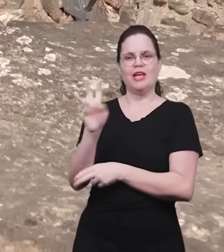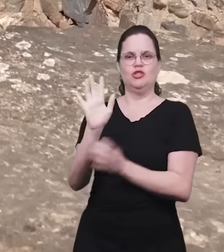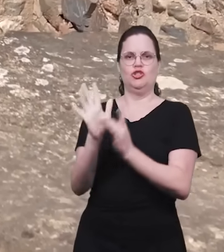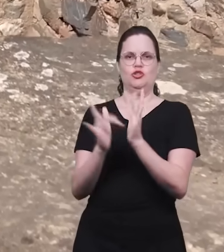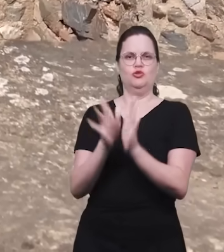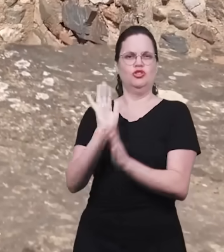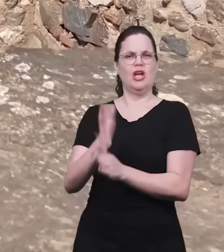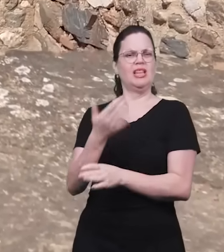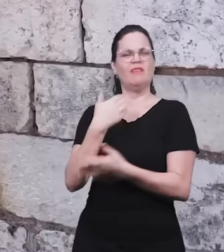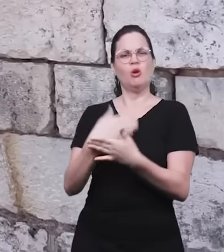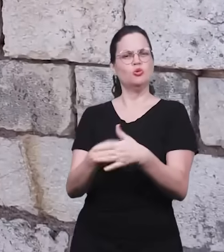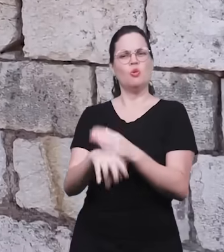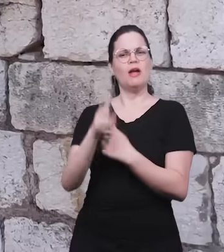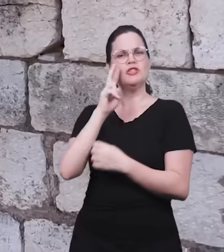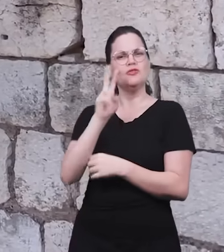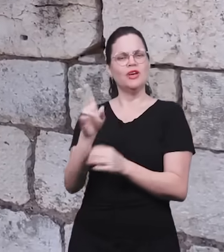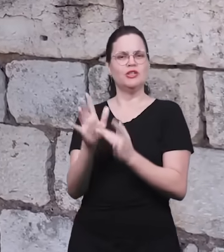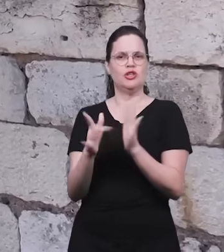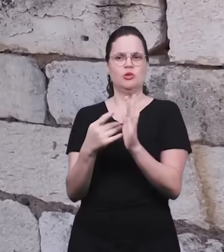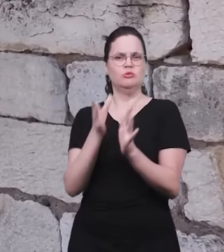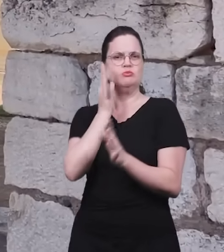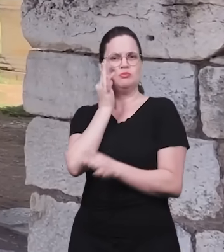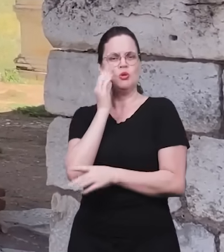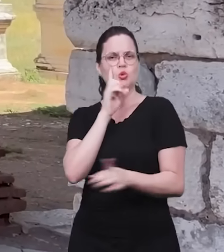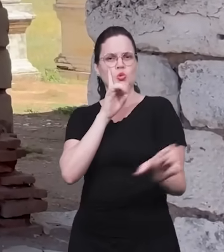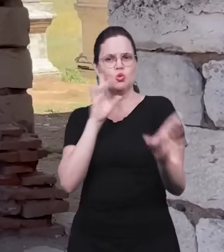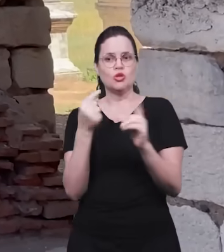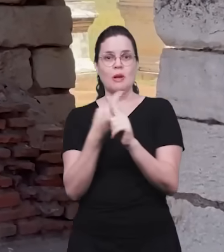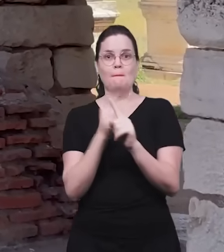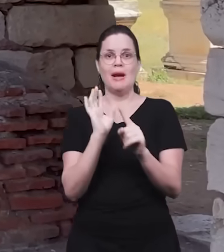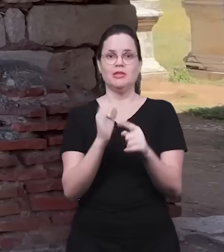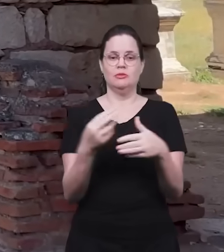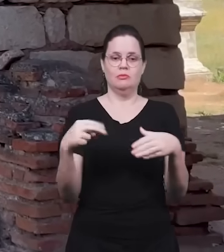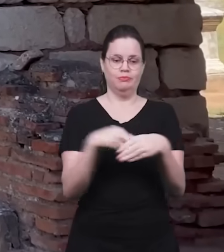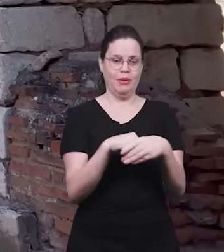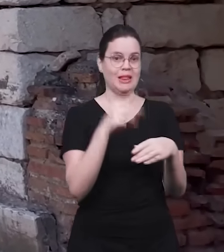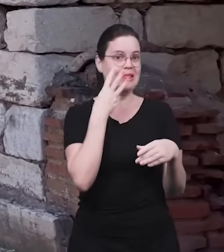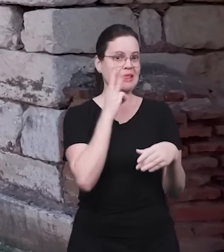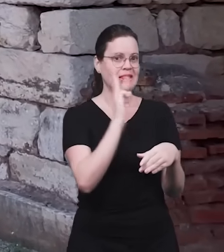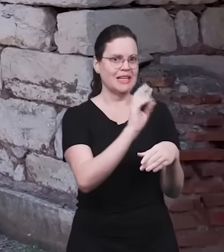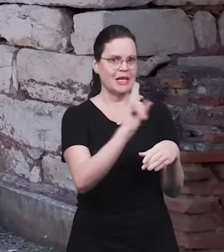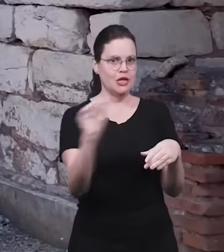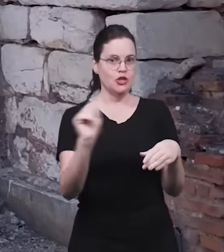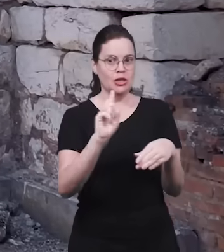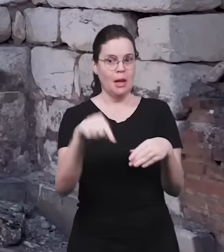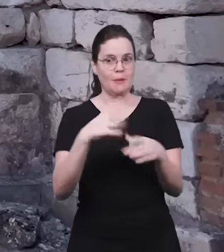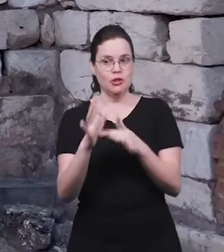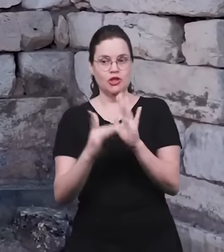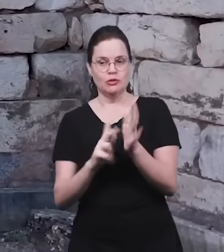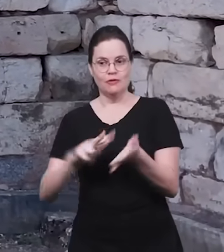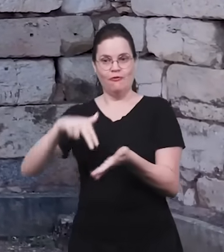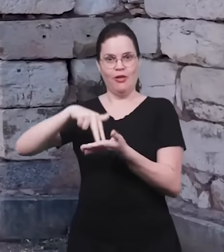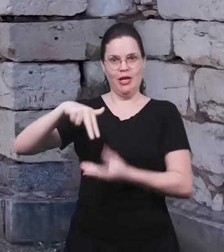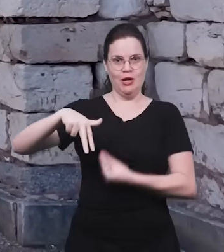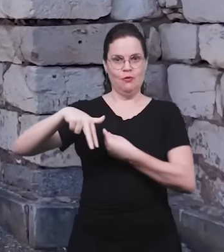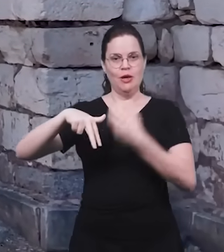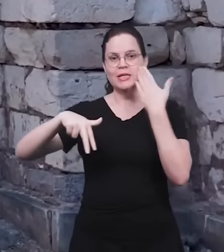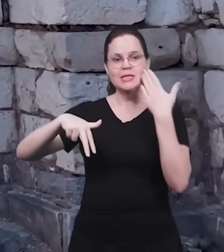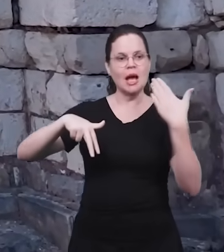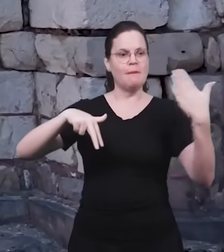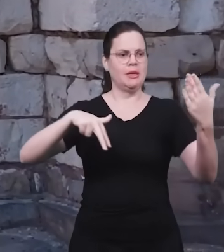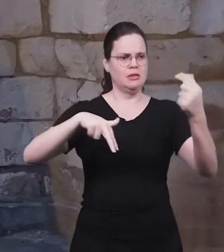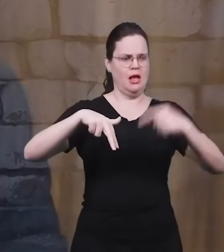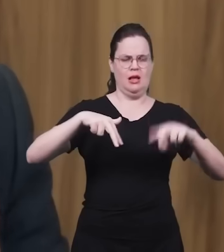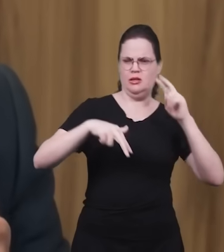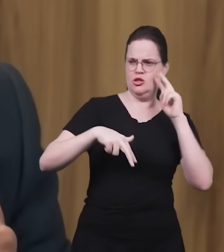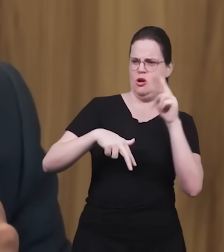porque Jesus até a sua morte estava com eles todos os dias. Eles não reconhecem Jesus. Por quê? Porque eles não conseguem reconhecer